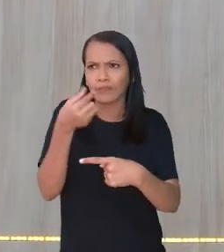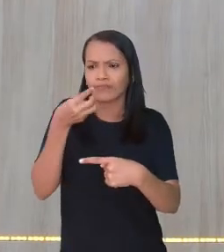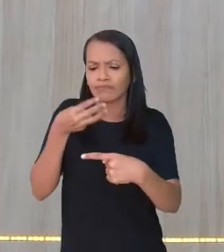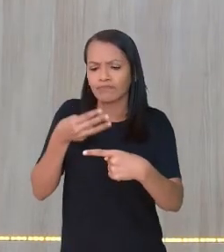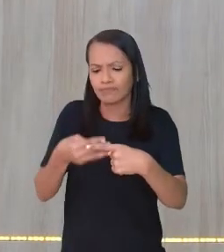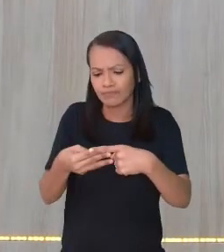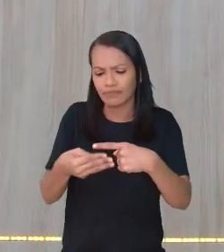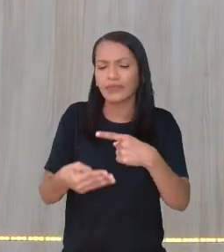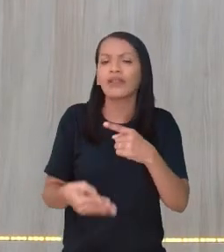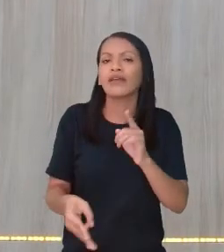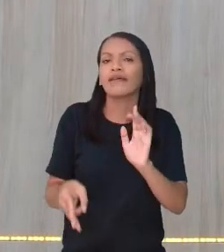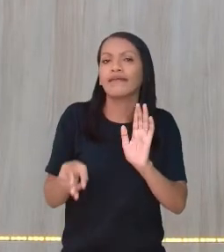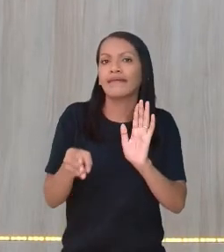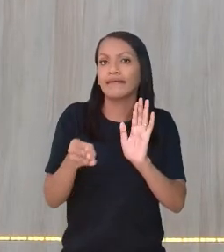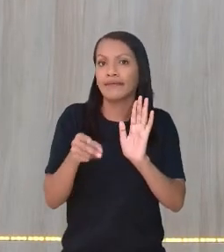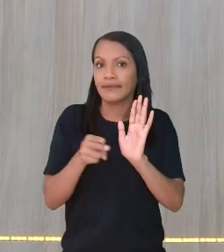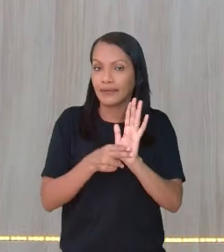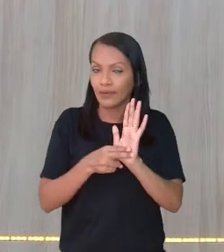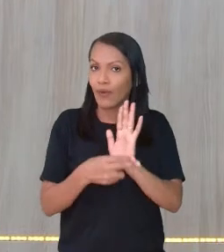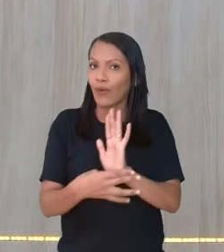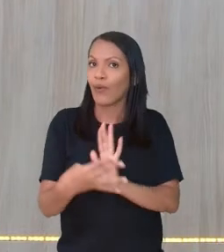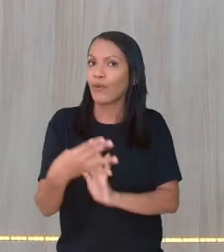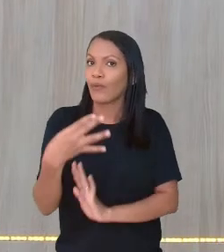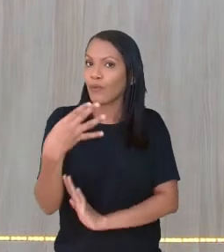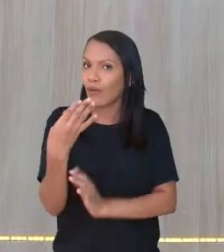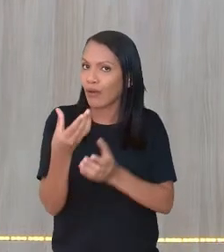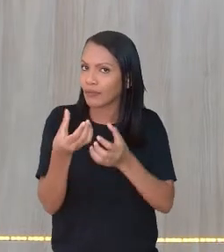que 12 dividido por 3, que dá